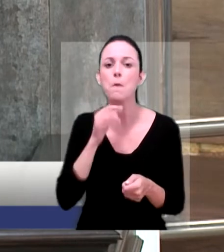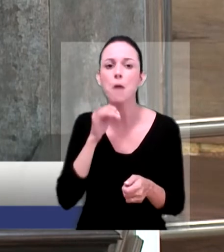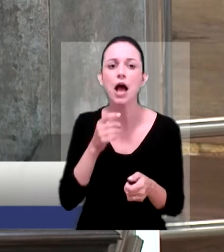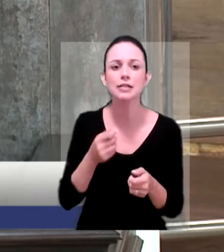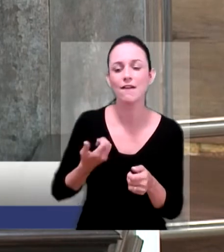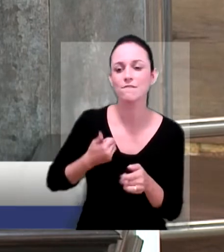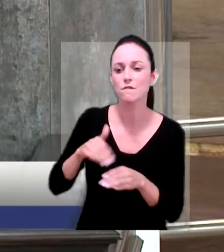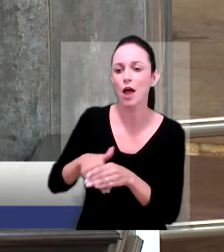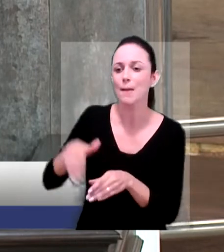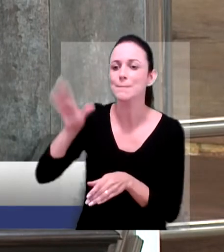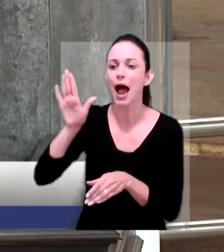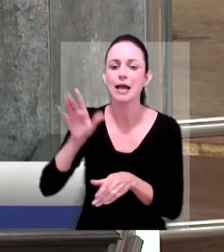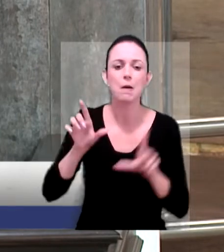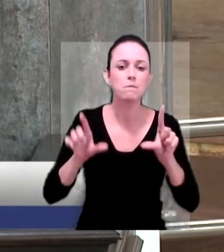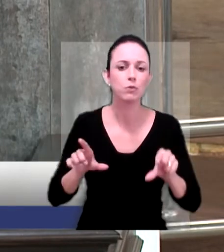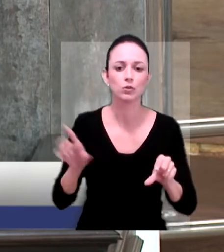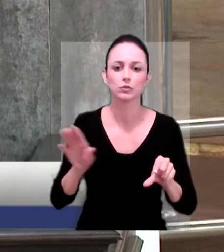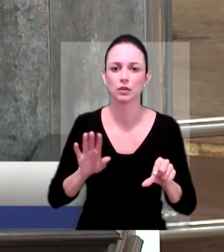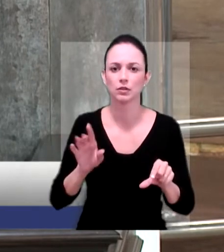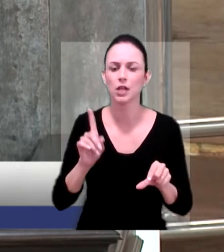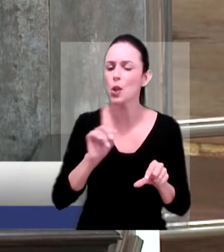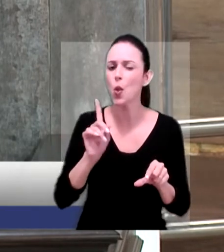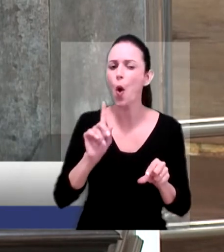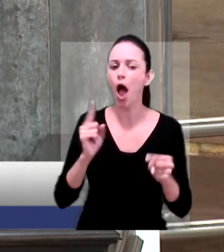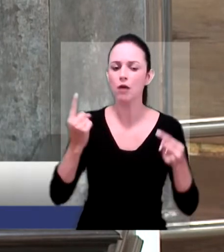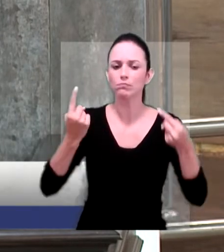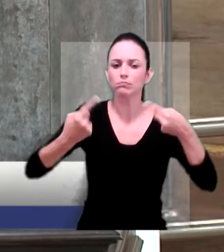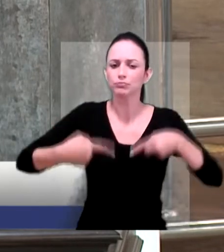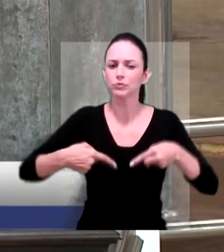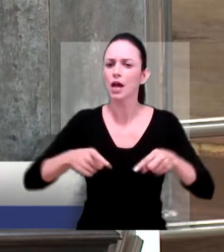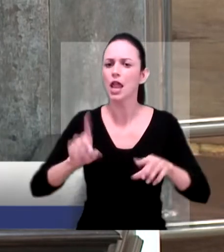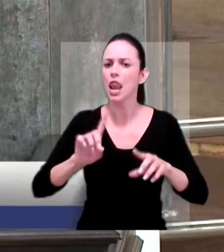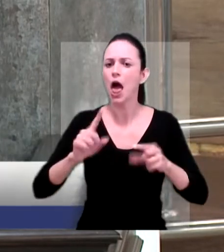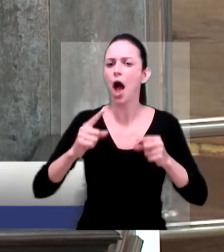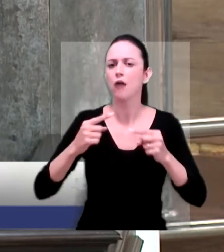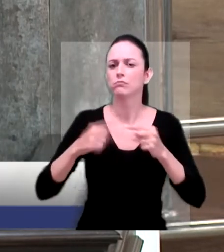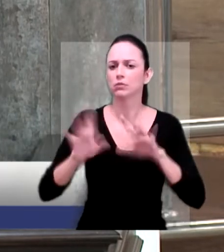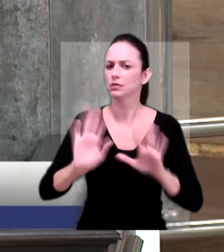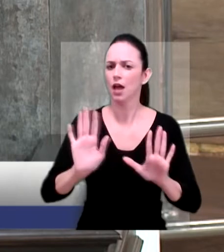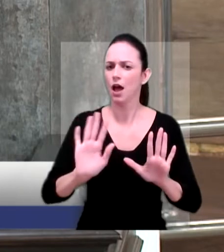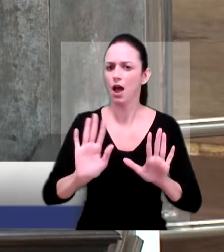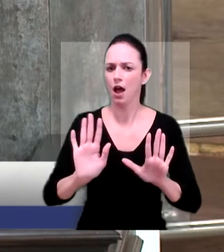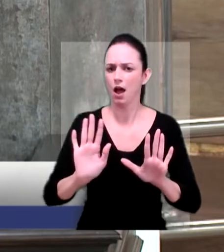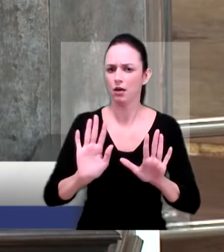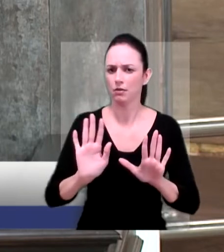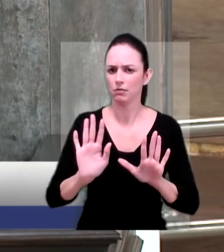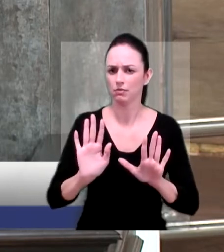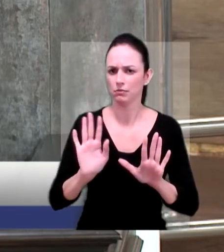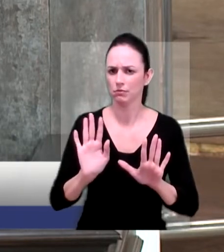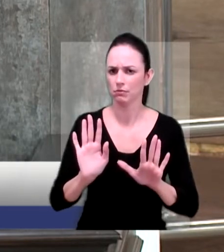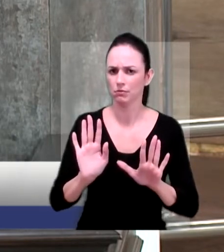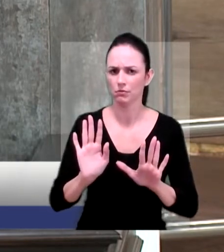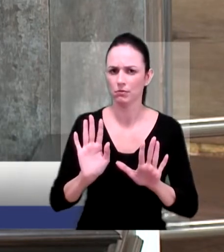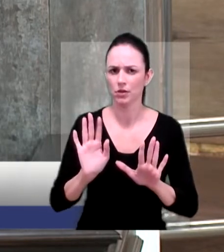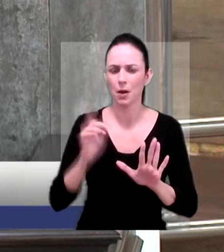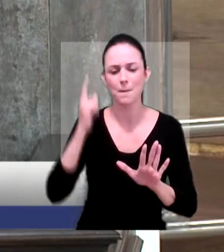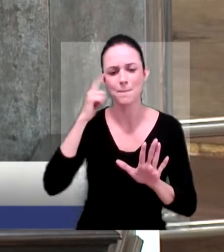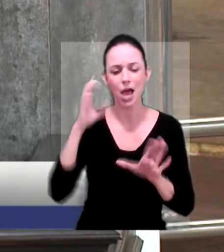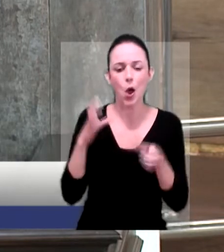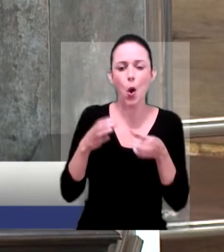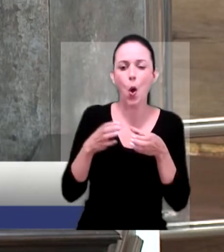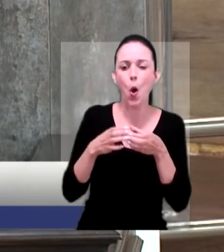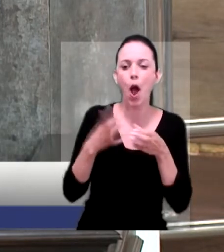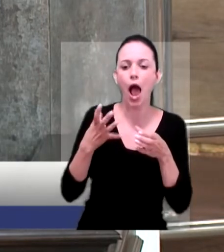Não veja isso como uma oposição. Não veja a minha postura e a dos colegas que compuseram essa chapa como uma oposição de querer fazer com que